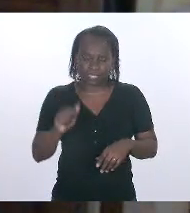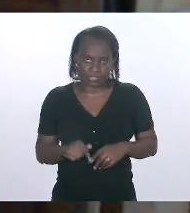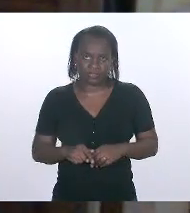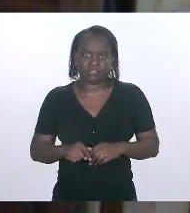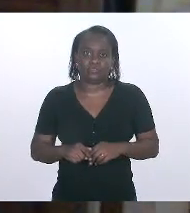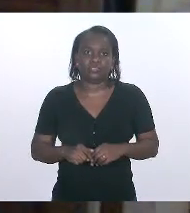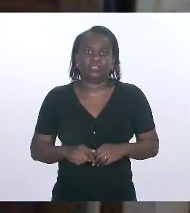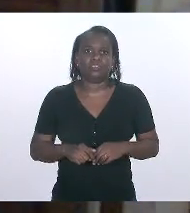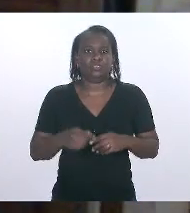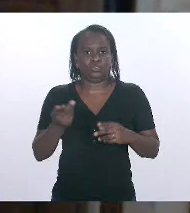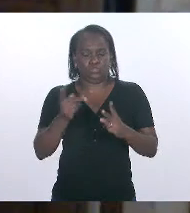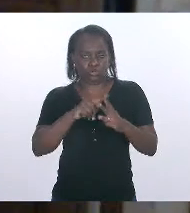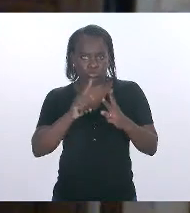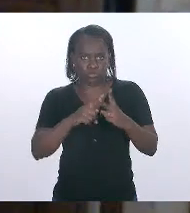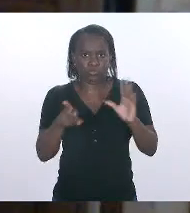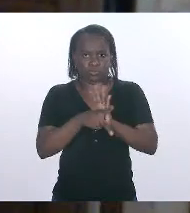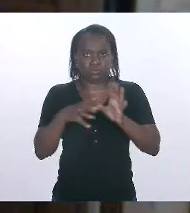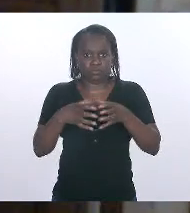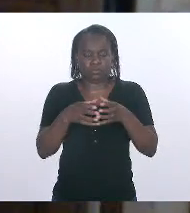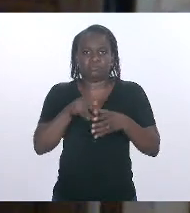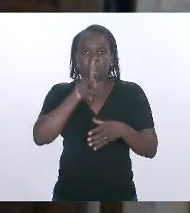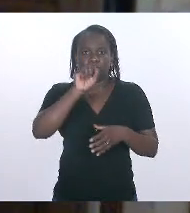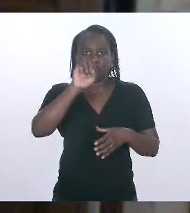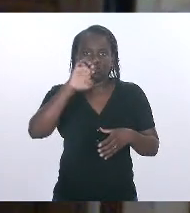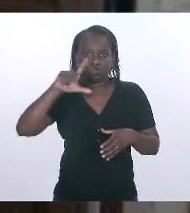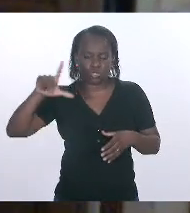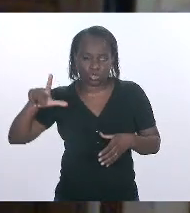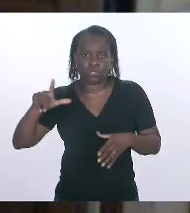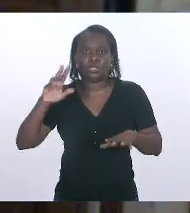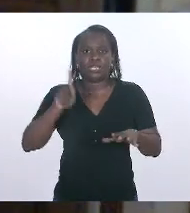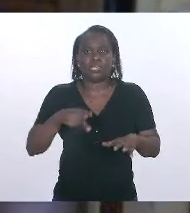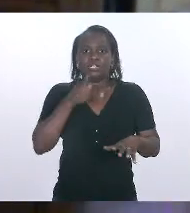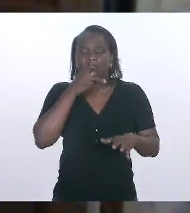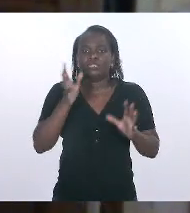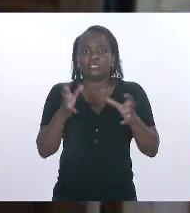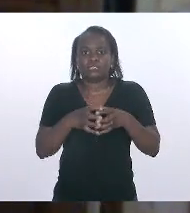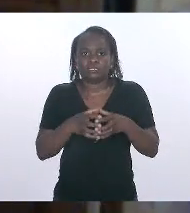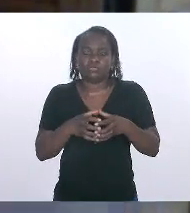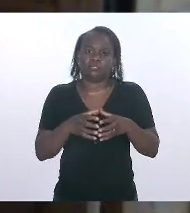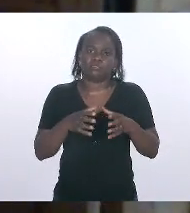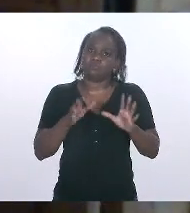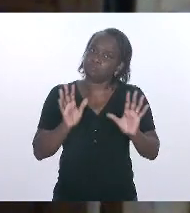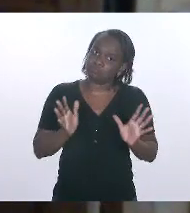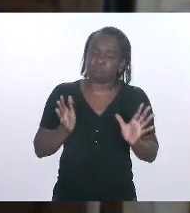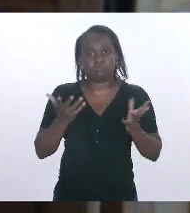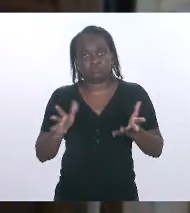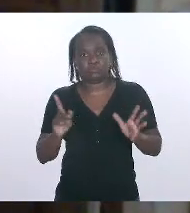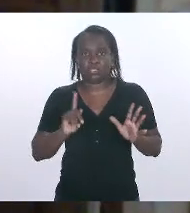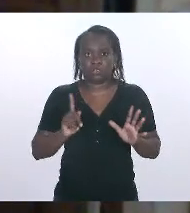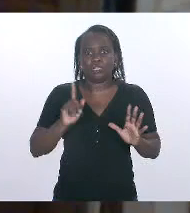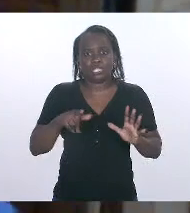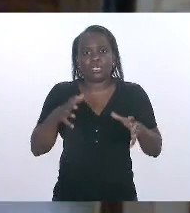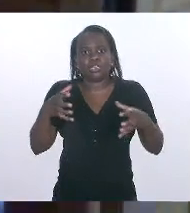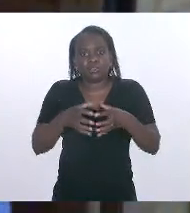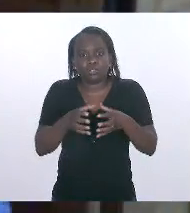né, que são do PSOL, que é um partido, queiramos ou não, é um partido urbano,